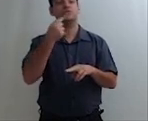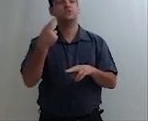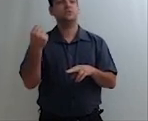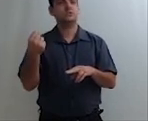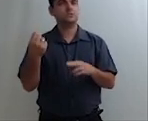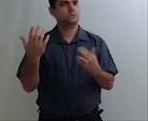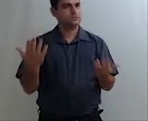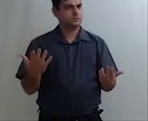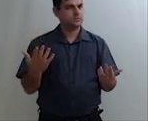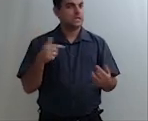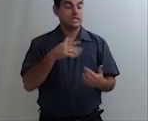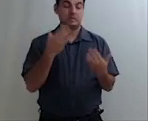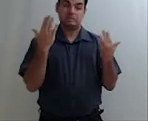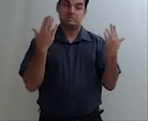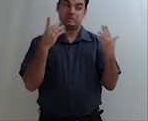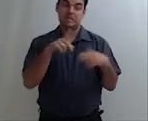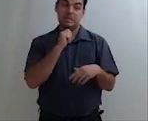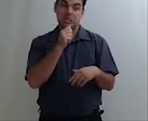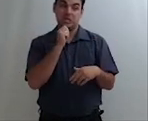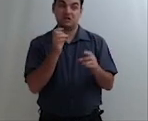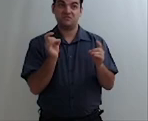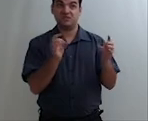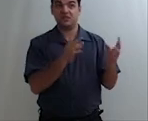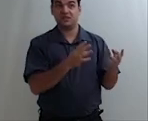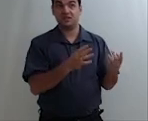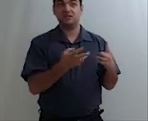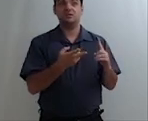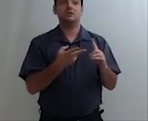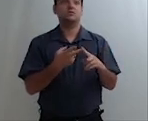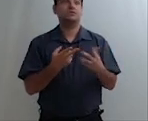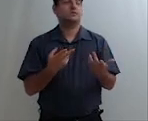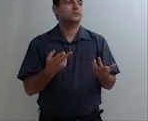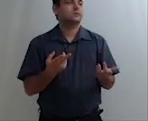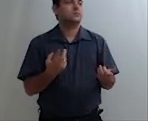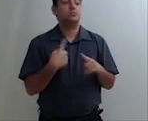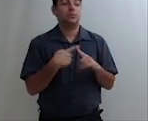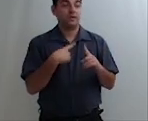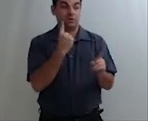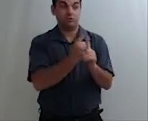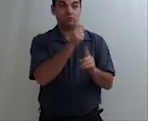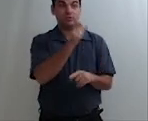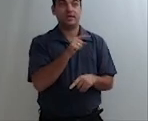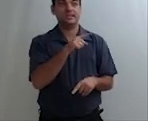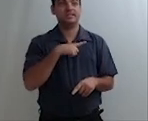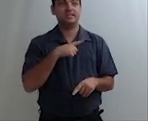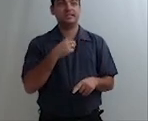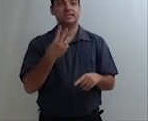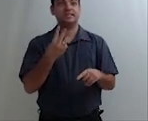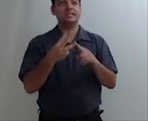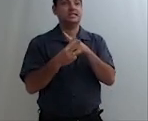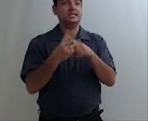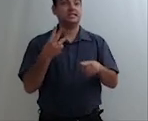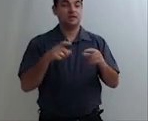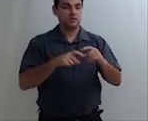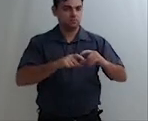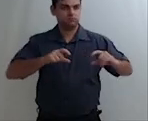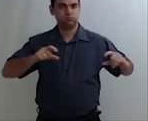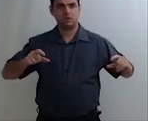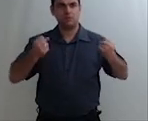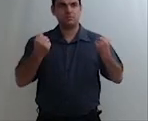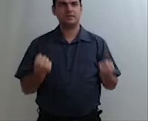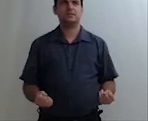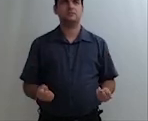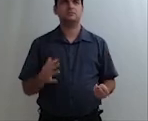prática do crime de tráfico e list de drogas por ter sido encontrada com três barras de axe pesando